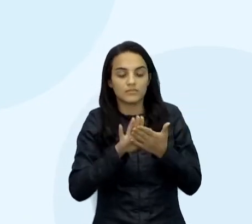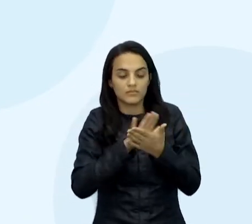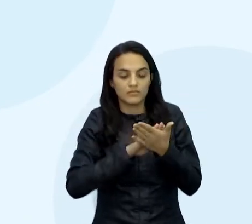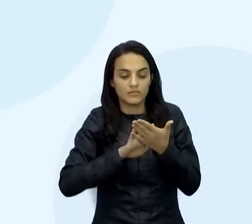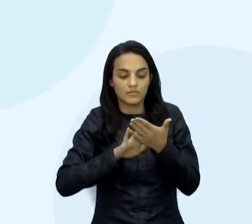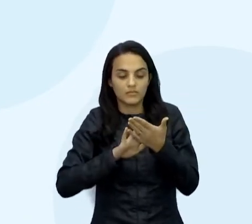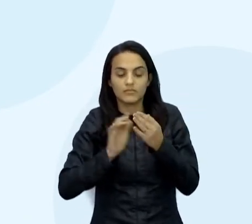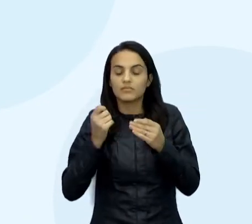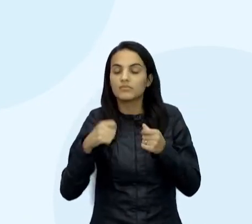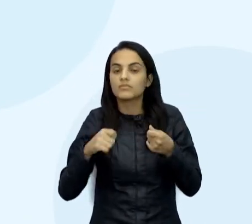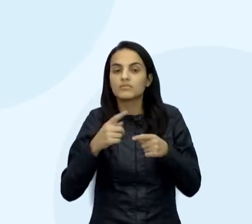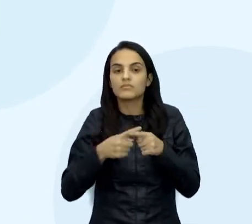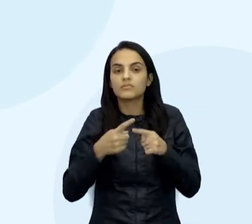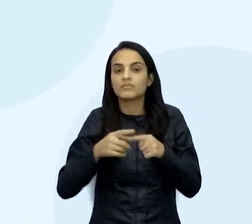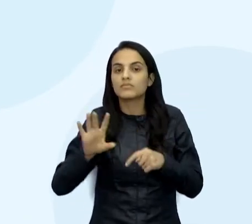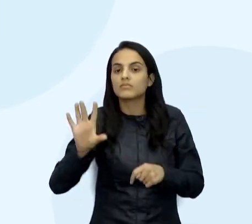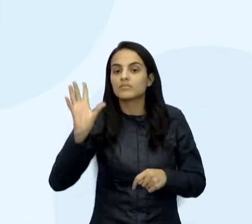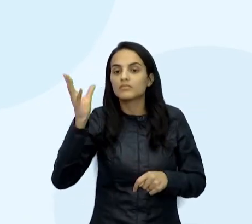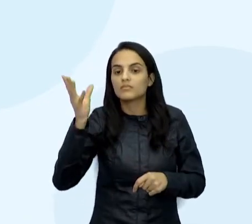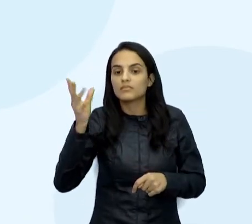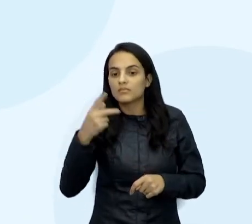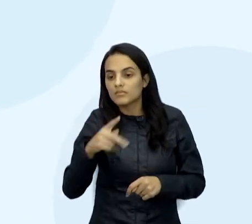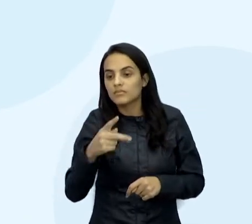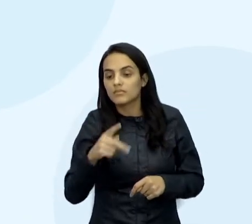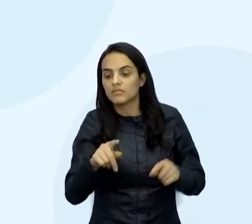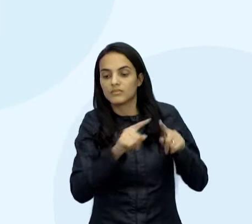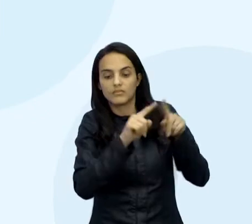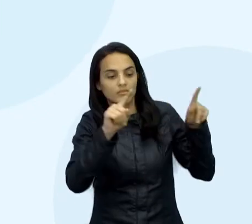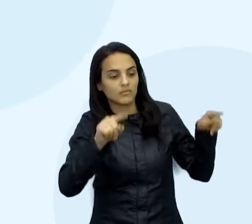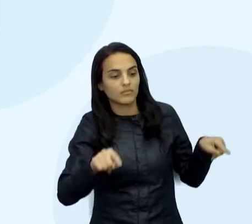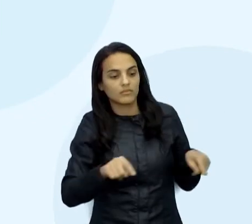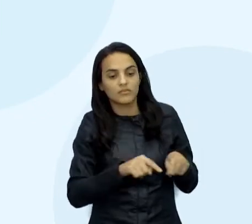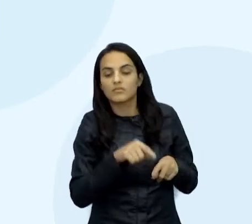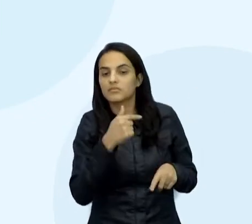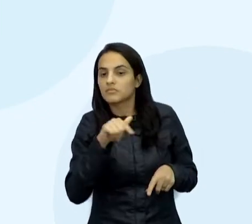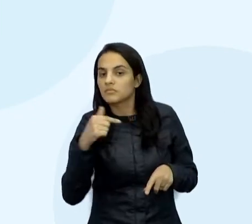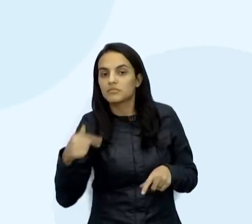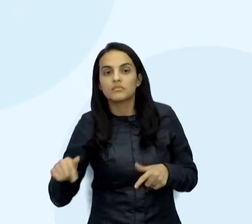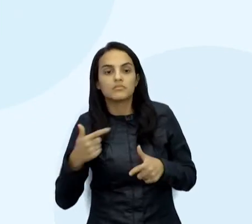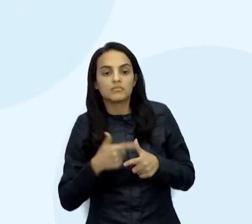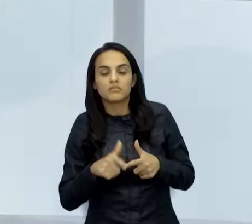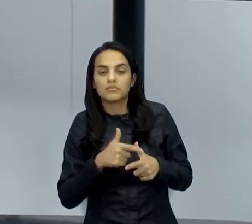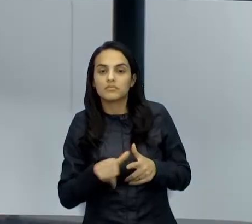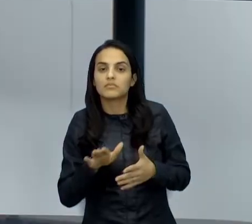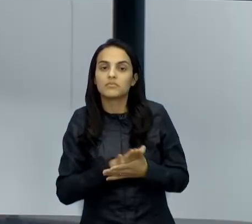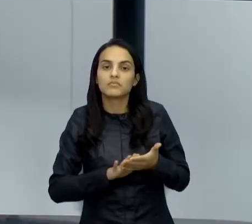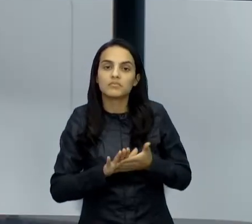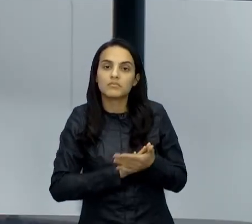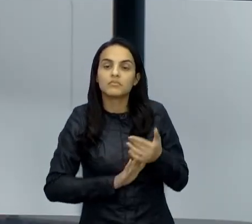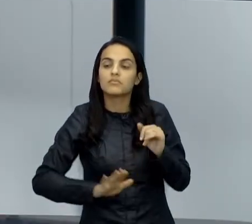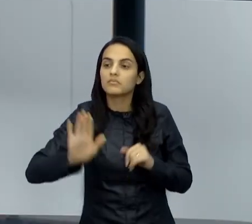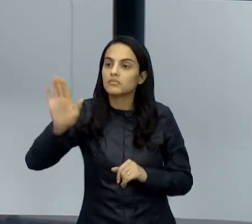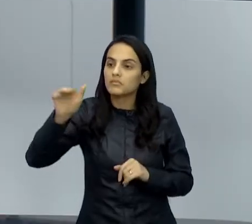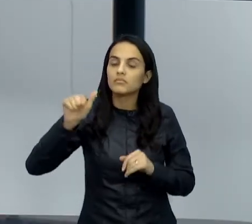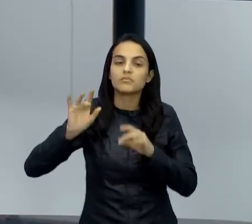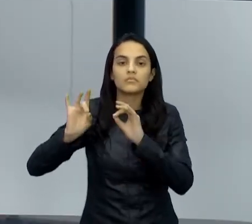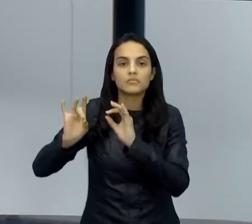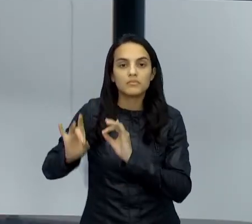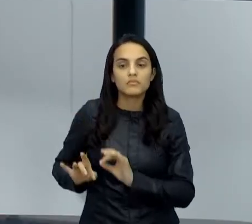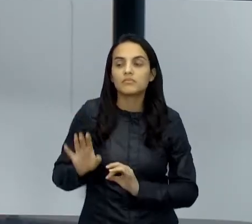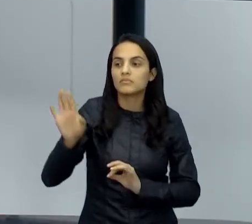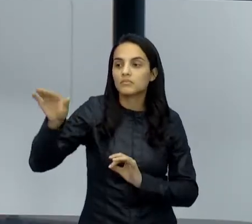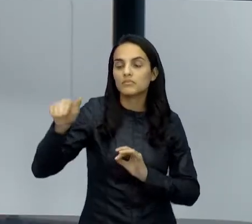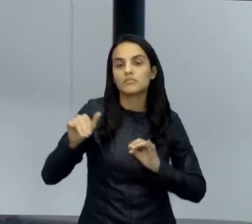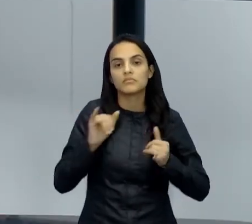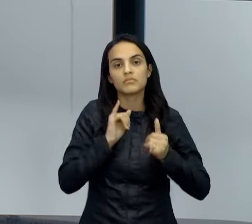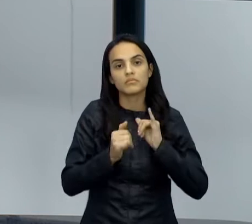Se aconteceu que lá no seu reloginho nós não temos nenhum problema, você chamou o técnico, chamou o eletricista, a